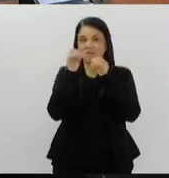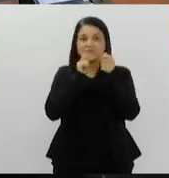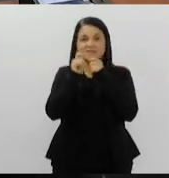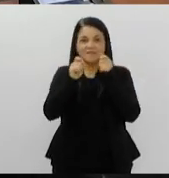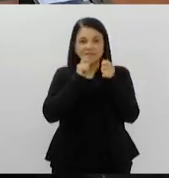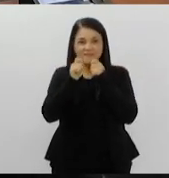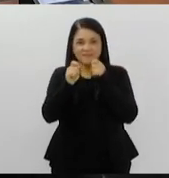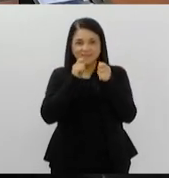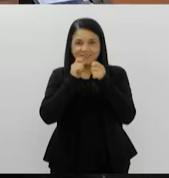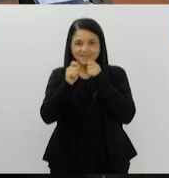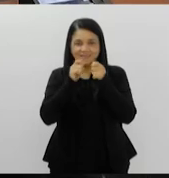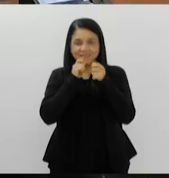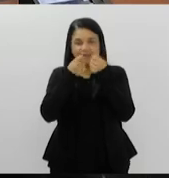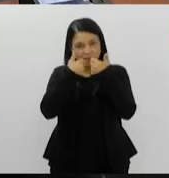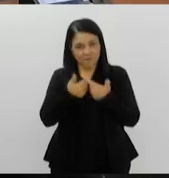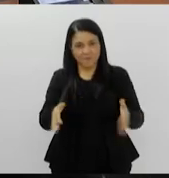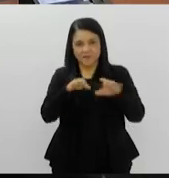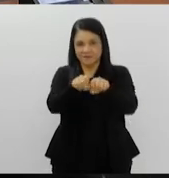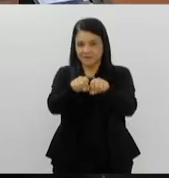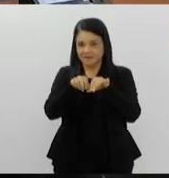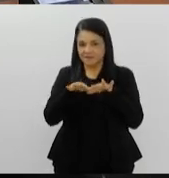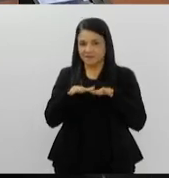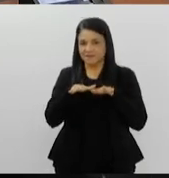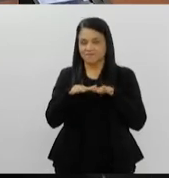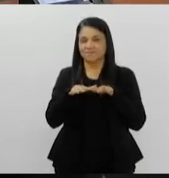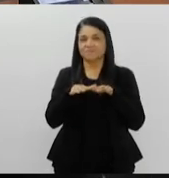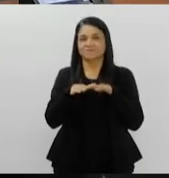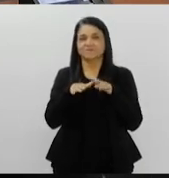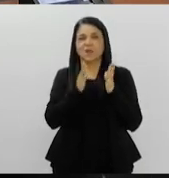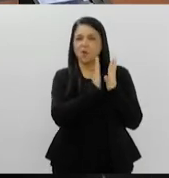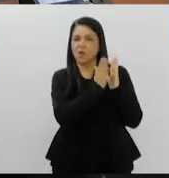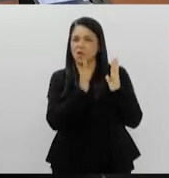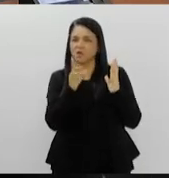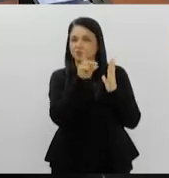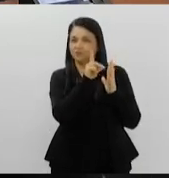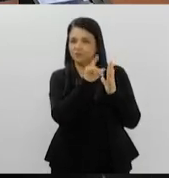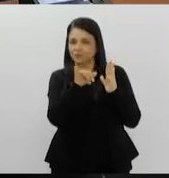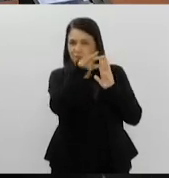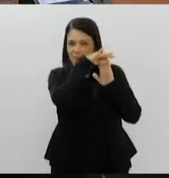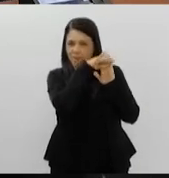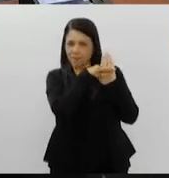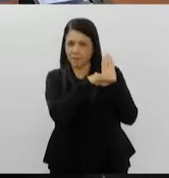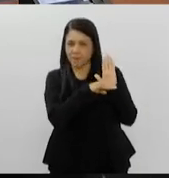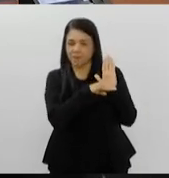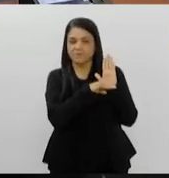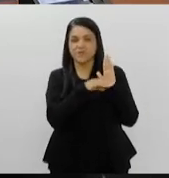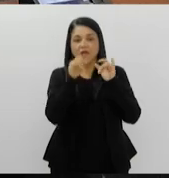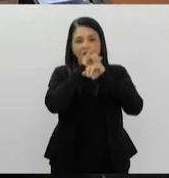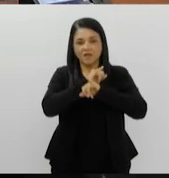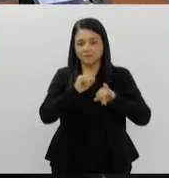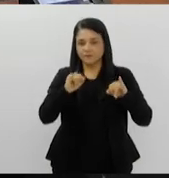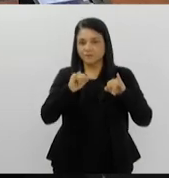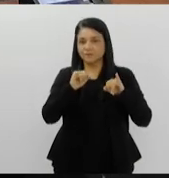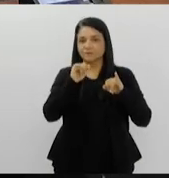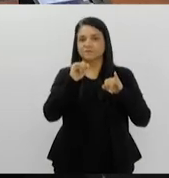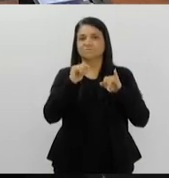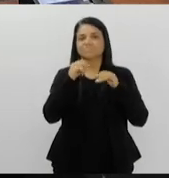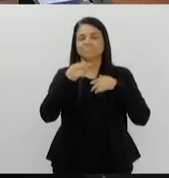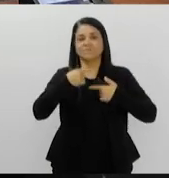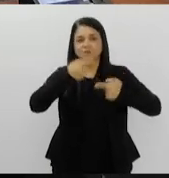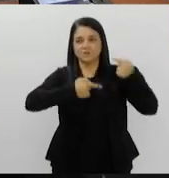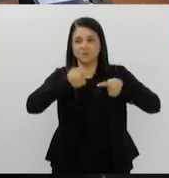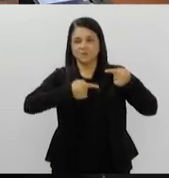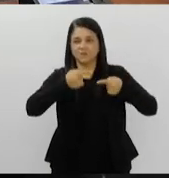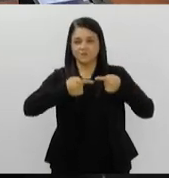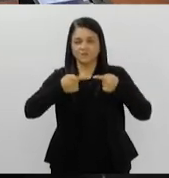Está reaberta a sessão. Passa-se a ordem do dia. Anuncio em